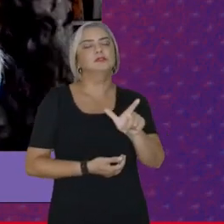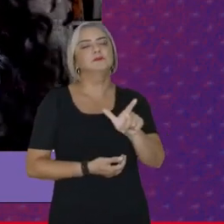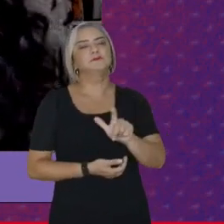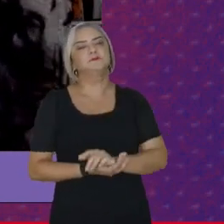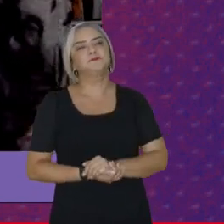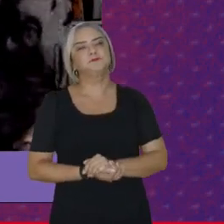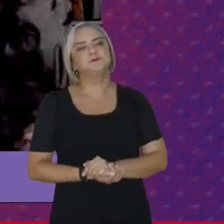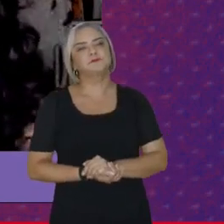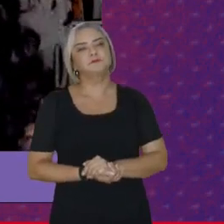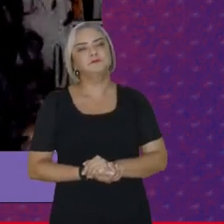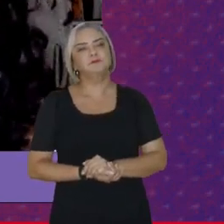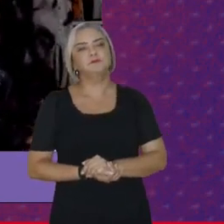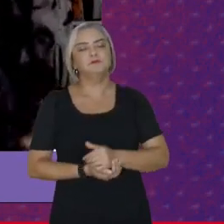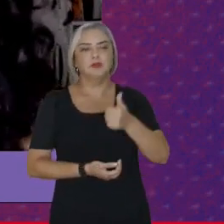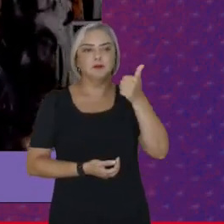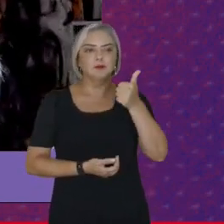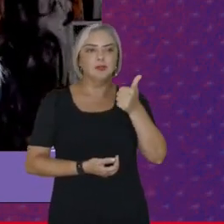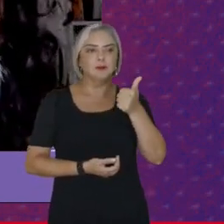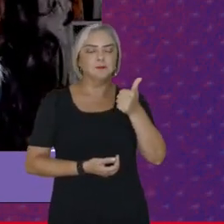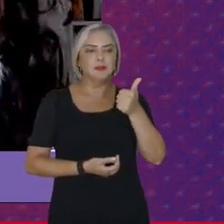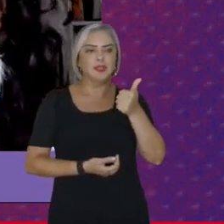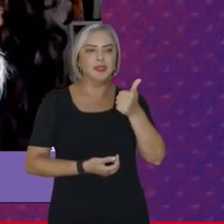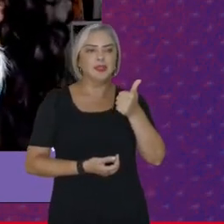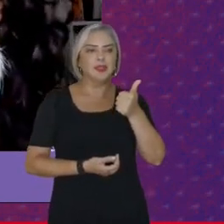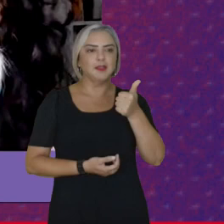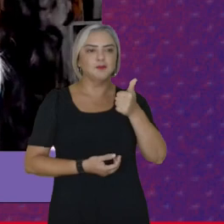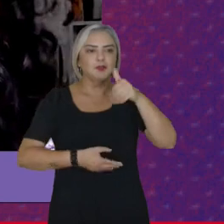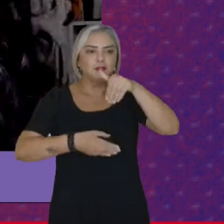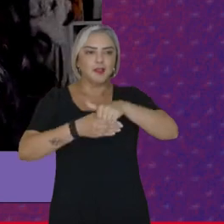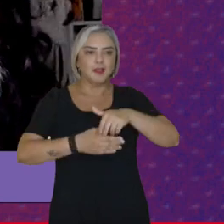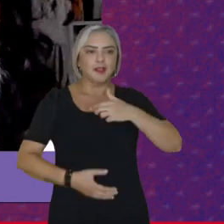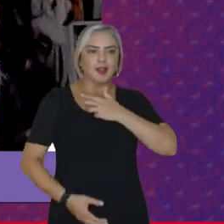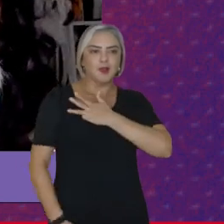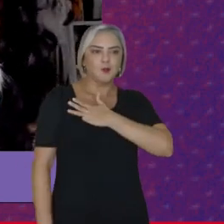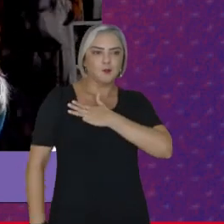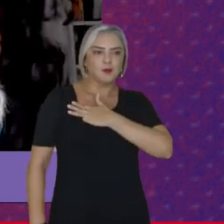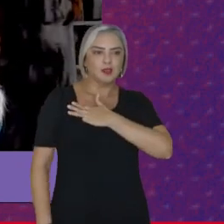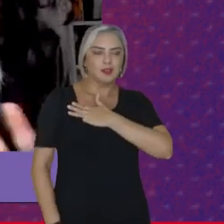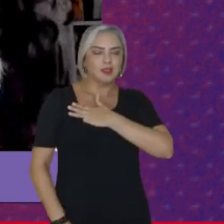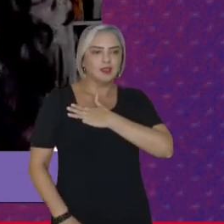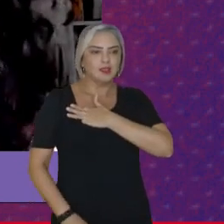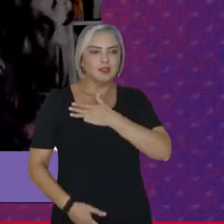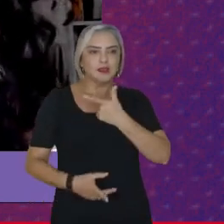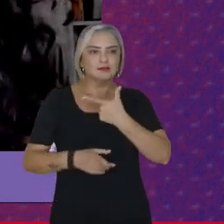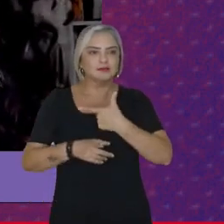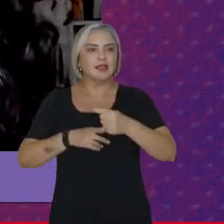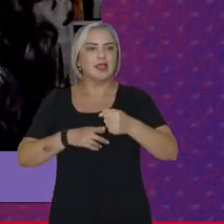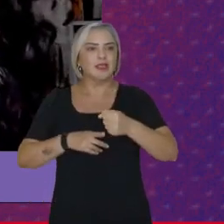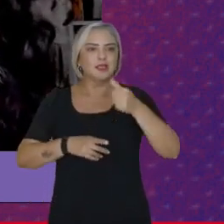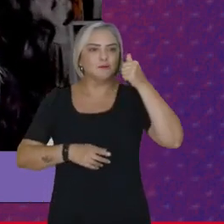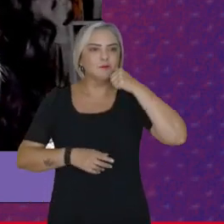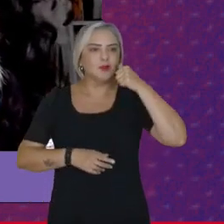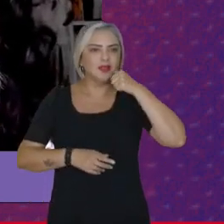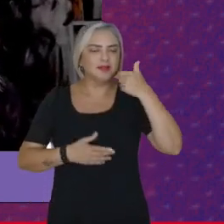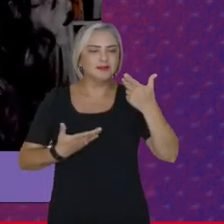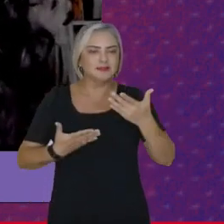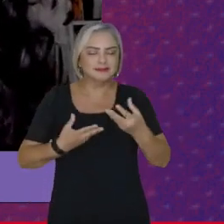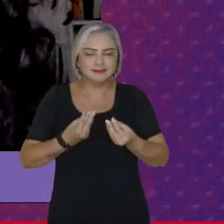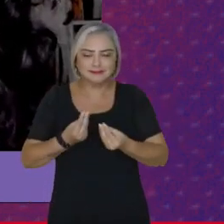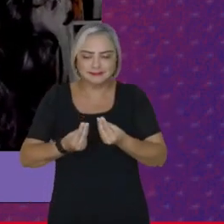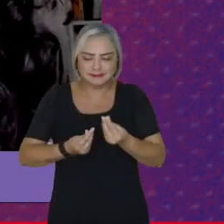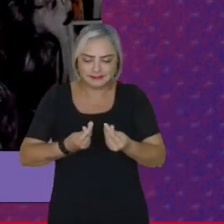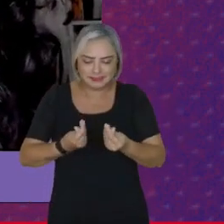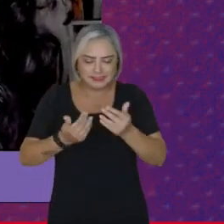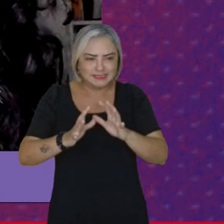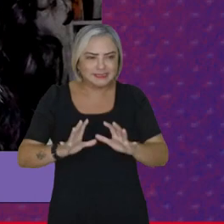aí, primeiro, eleger Lula e nos tirar dessa situação, tirar as mulheres, sairmos enquanto mulheres dessa situação que a gente